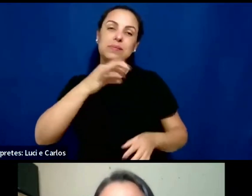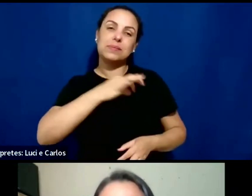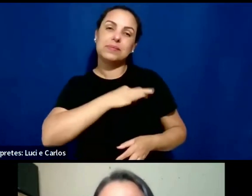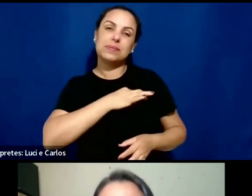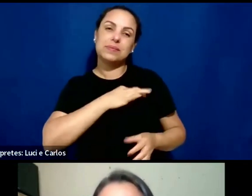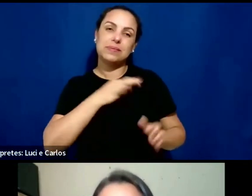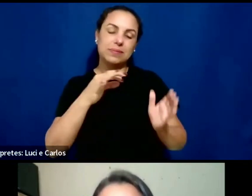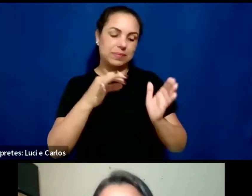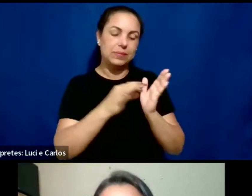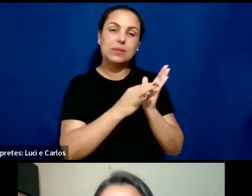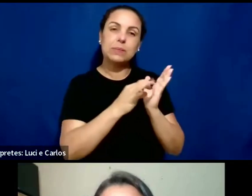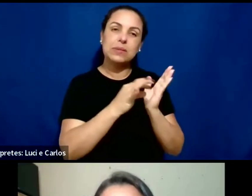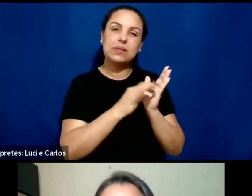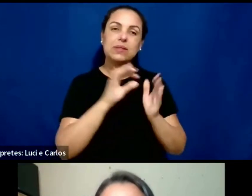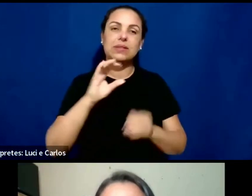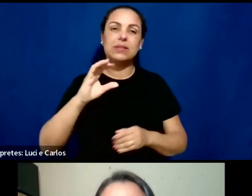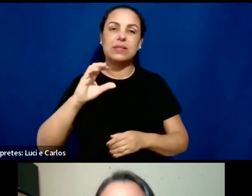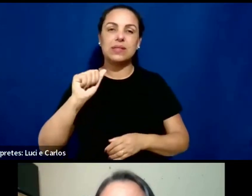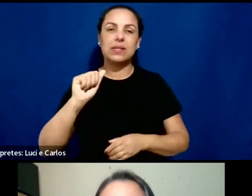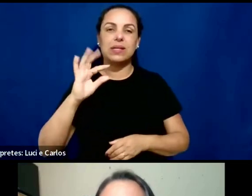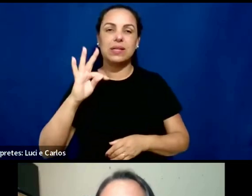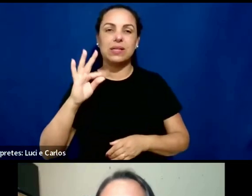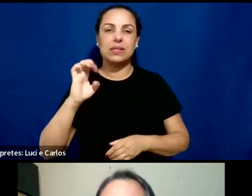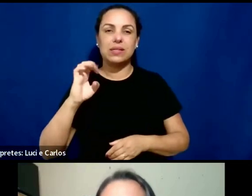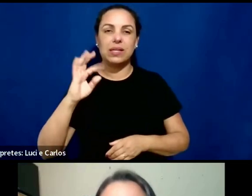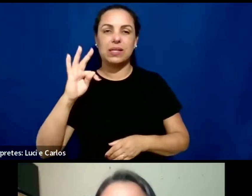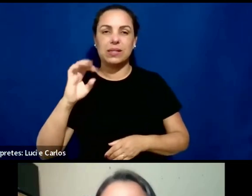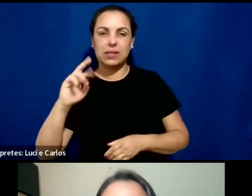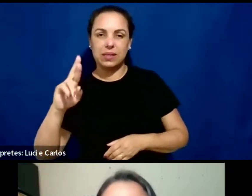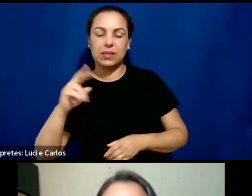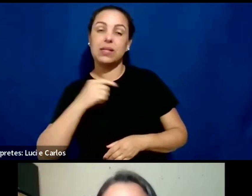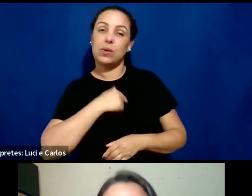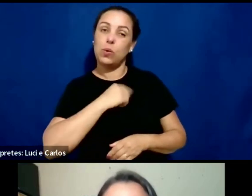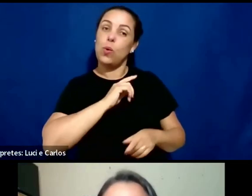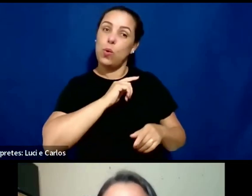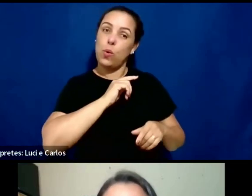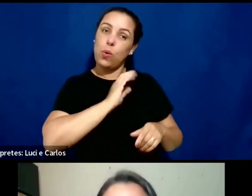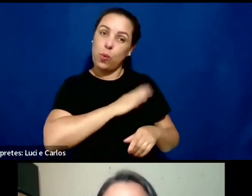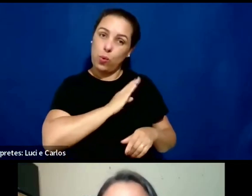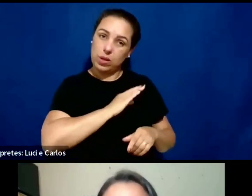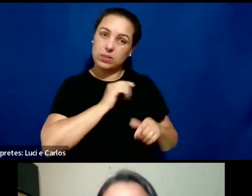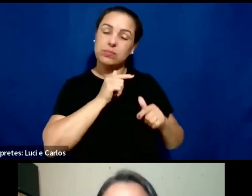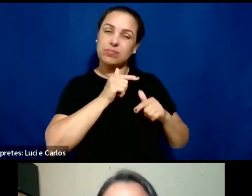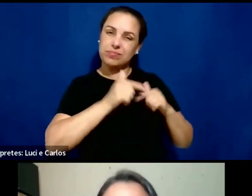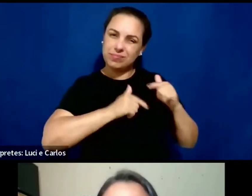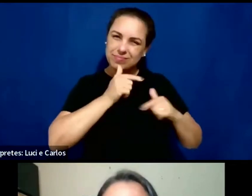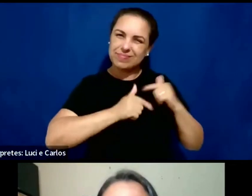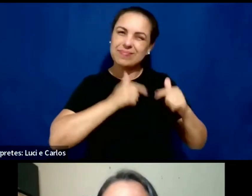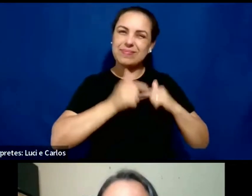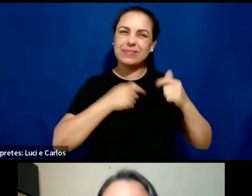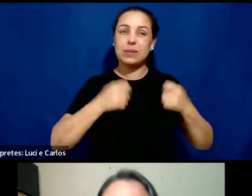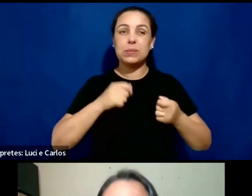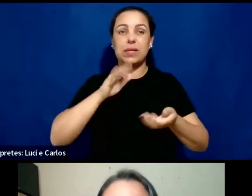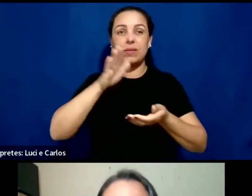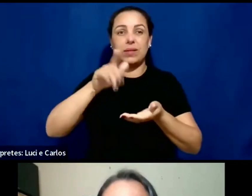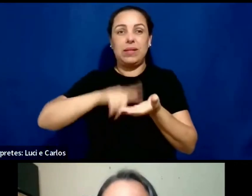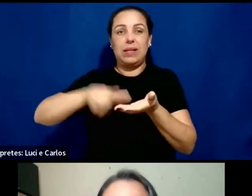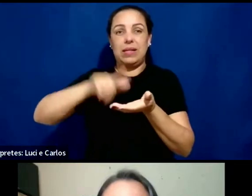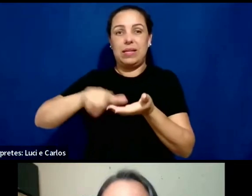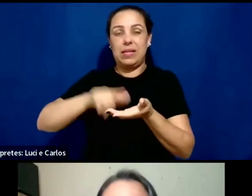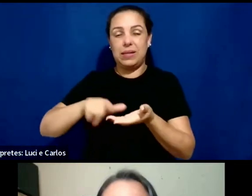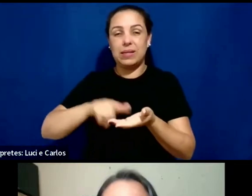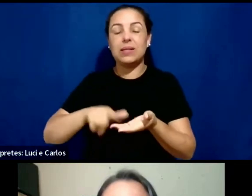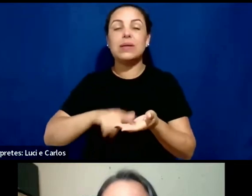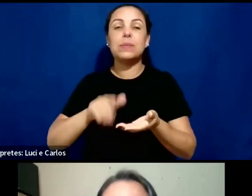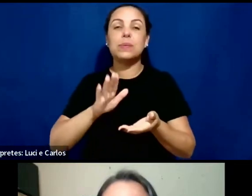as medicações, e agora eu tenho que ir de 2 em 2 meses fazer a limpeza desse catéter, né? E eu cheguei